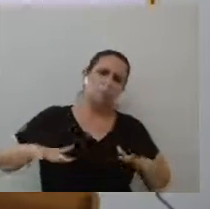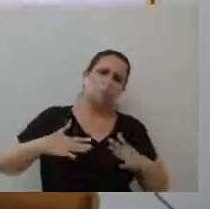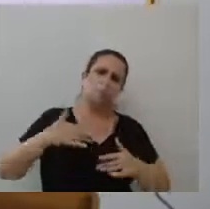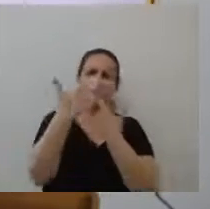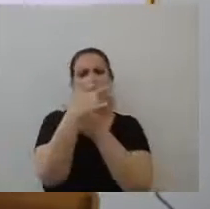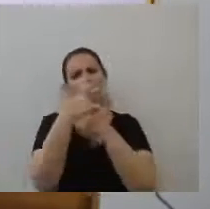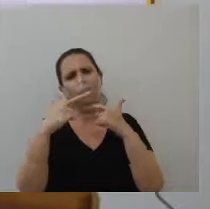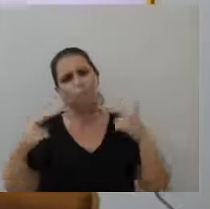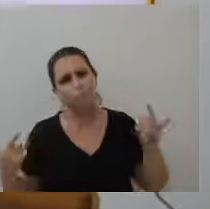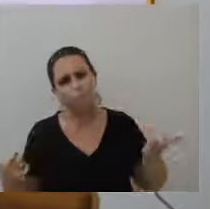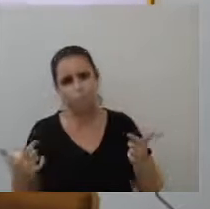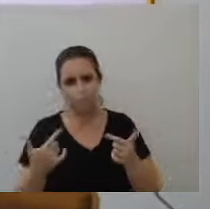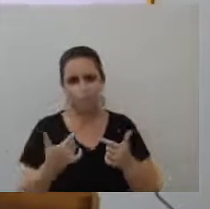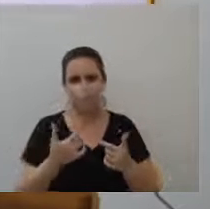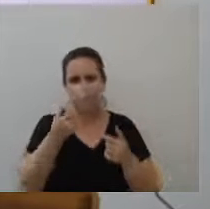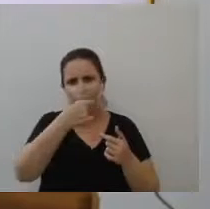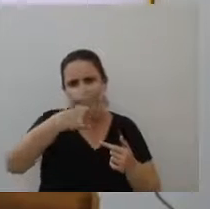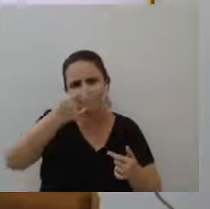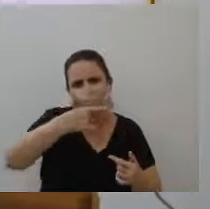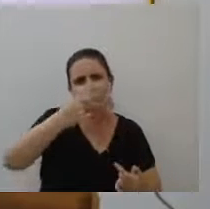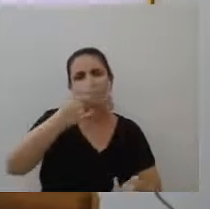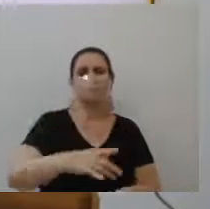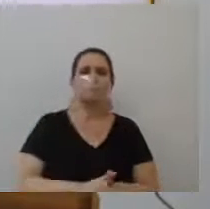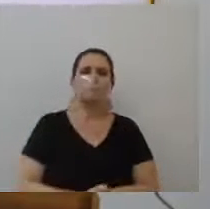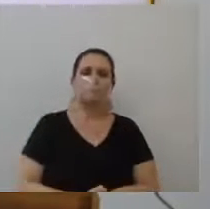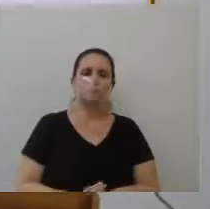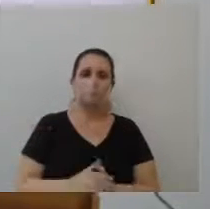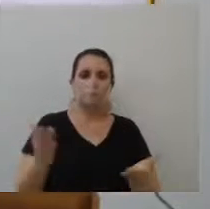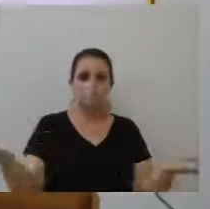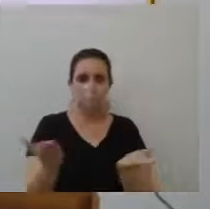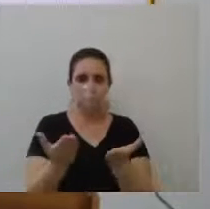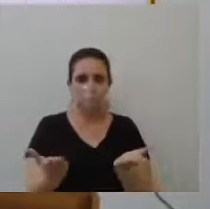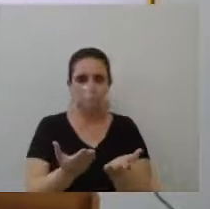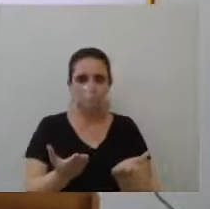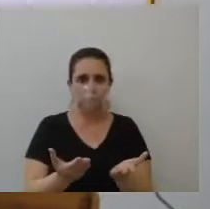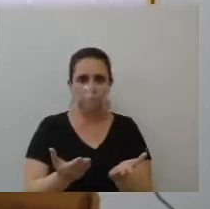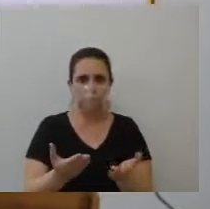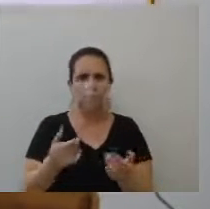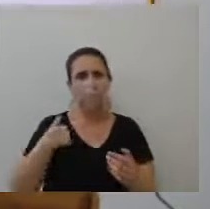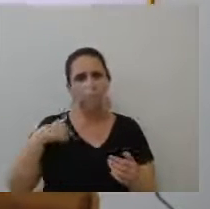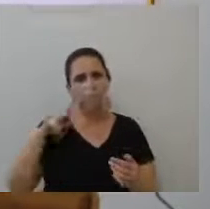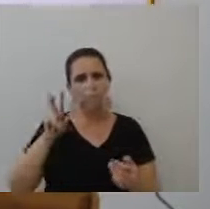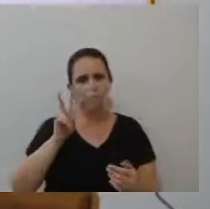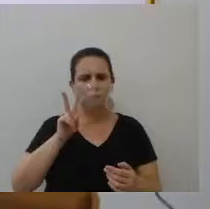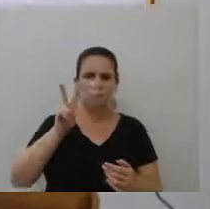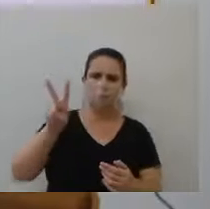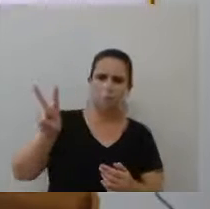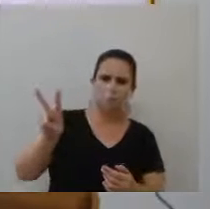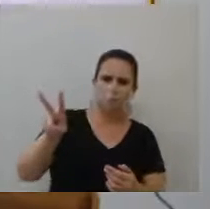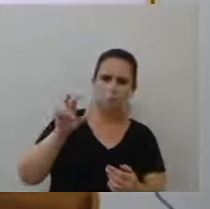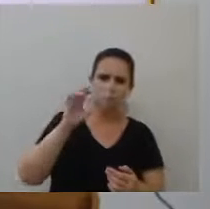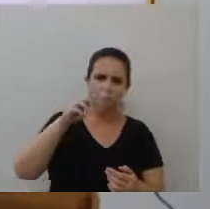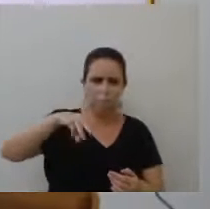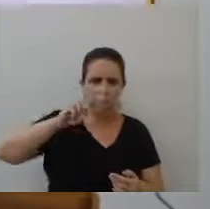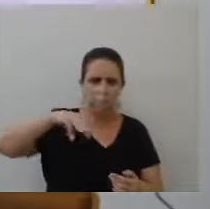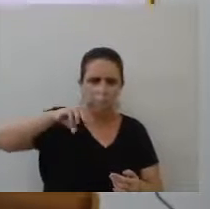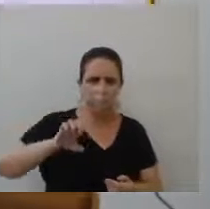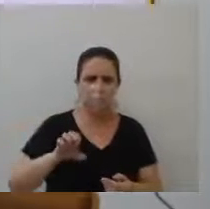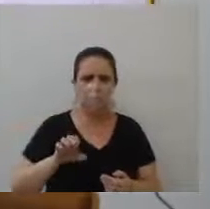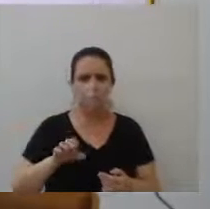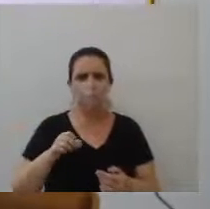alguém. Vocês certamente, não com uma situação esdrúxula, não com uma